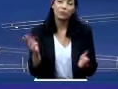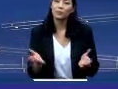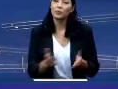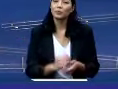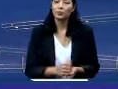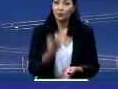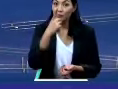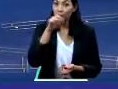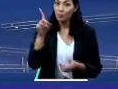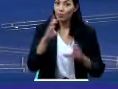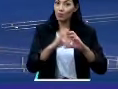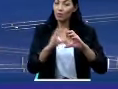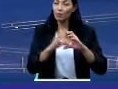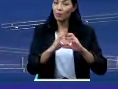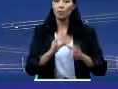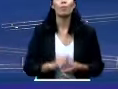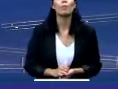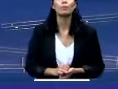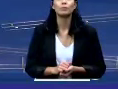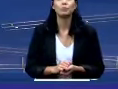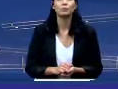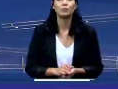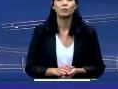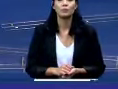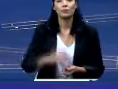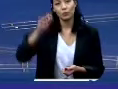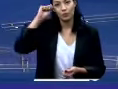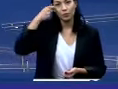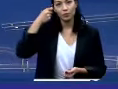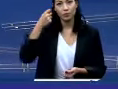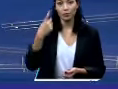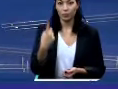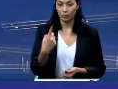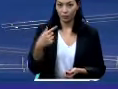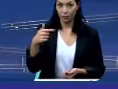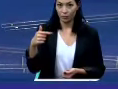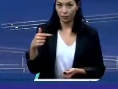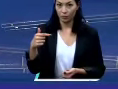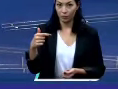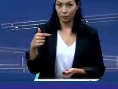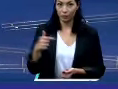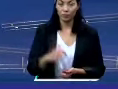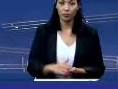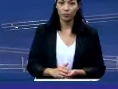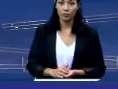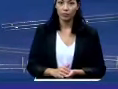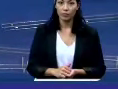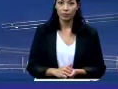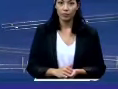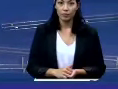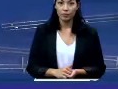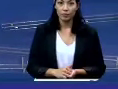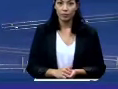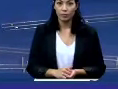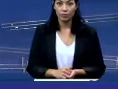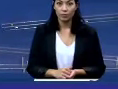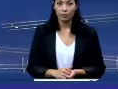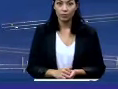O quinto e último número da Quina tá na tela. Bola preta, número 17. Preta